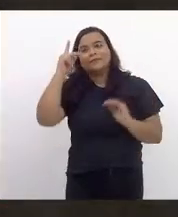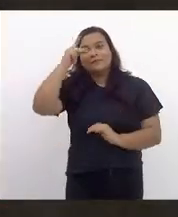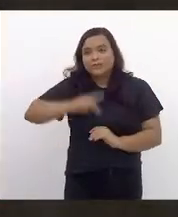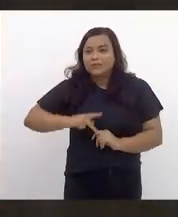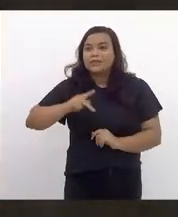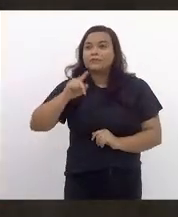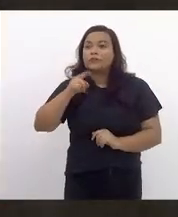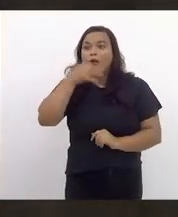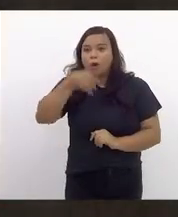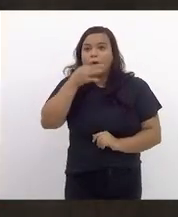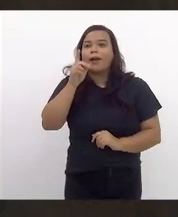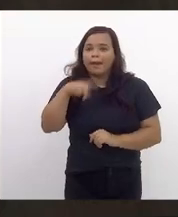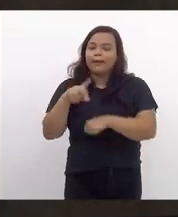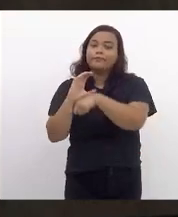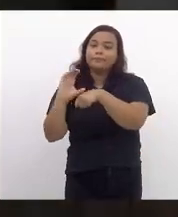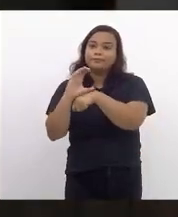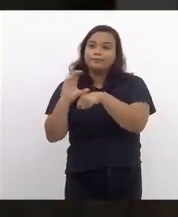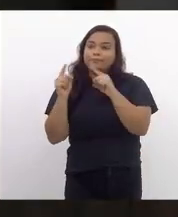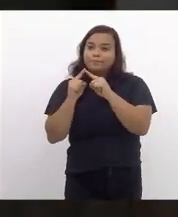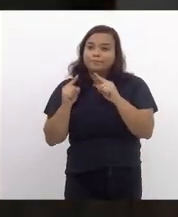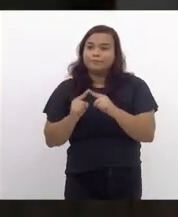é pela constitucionalidade.